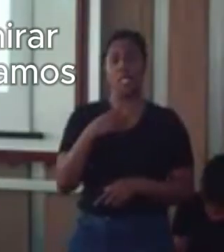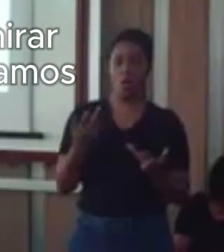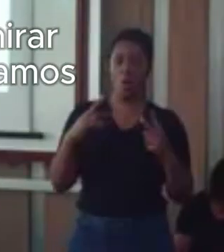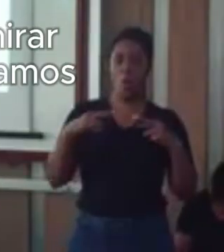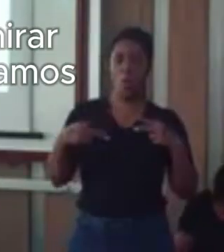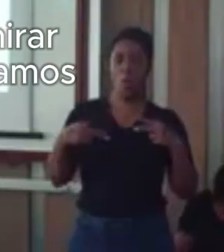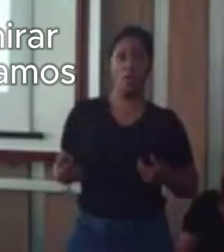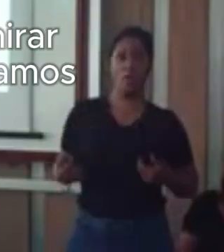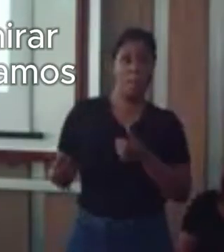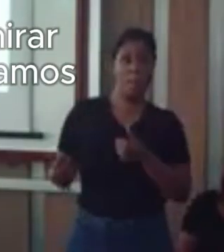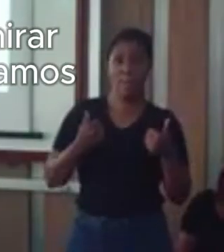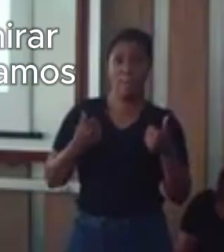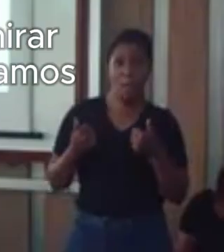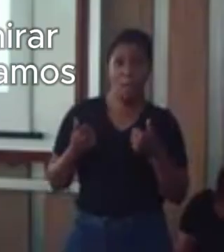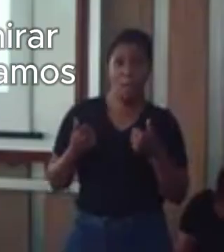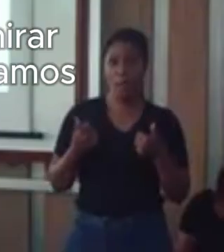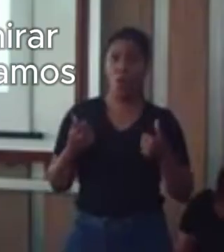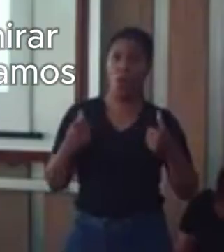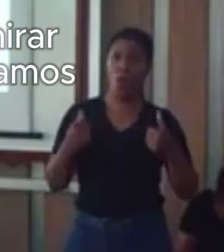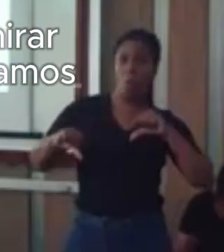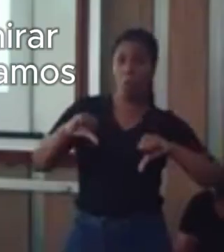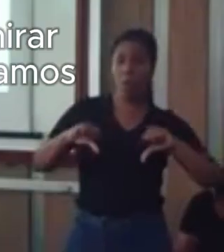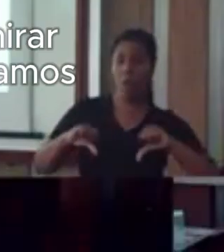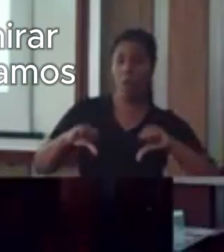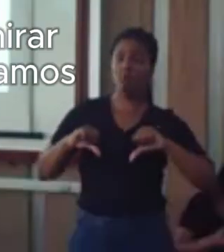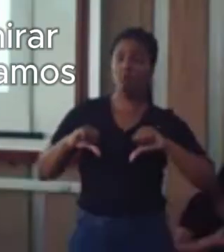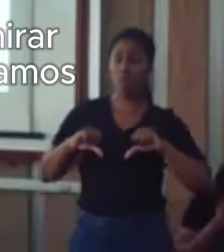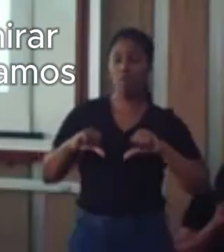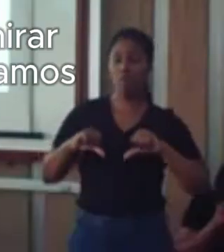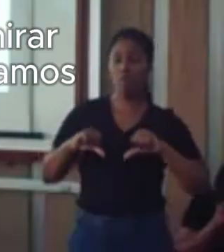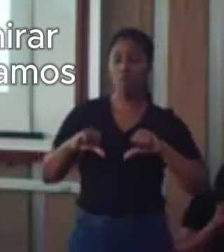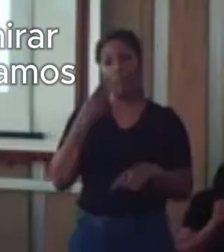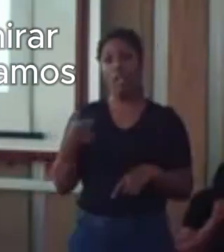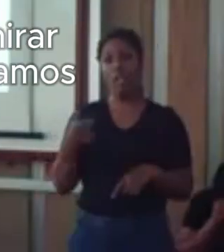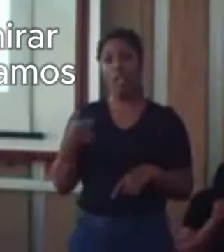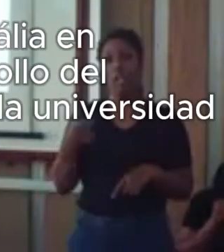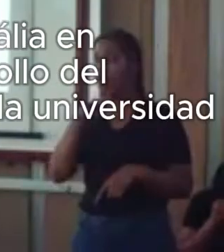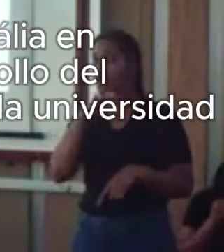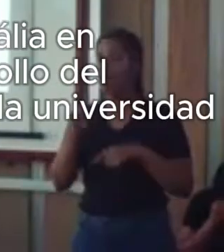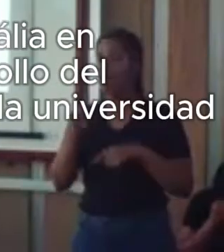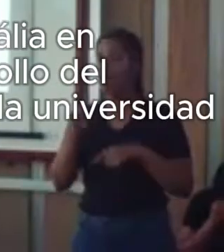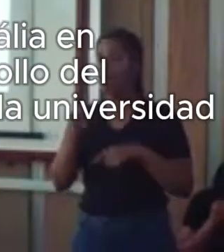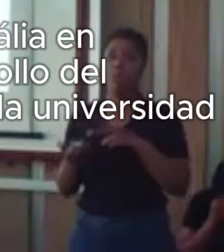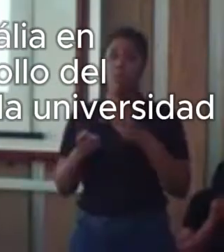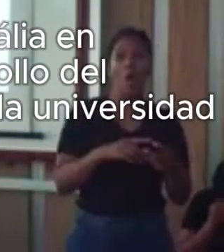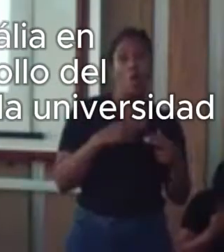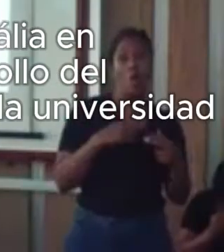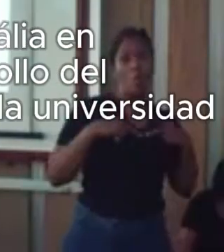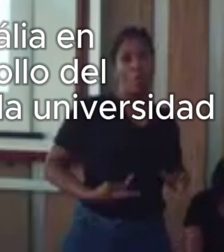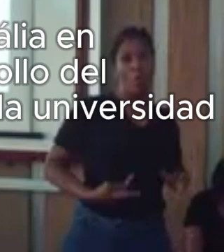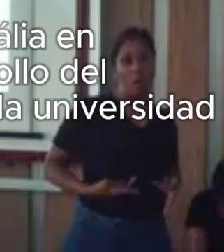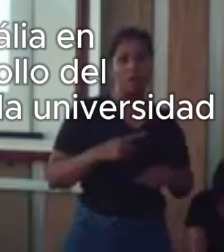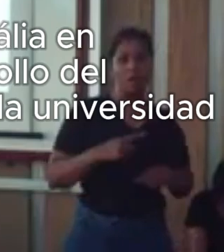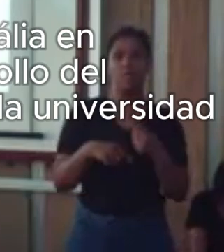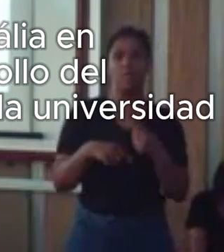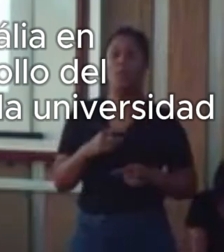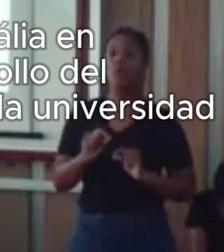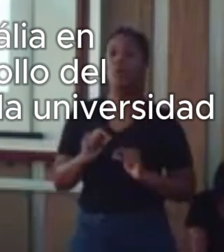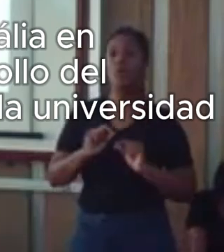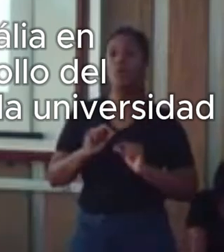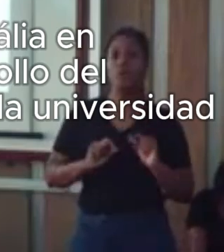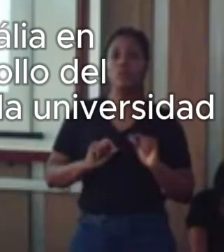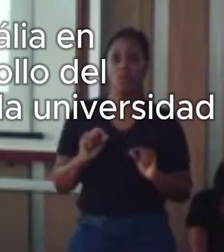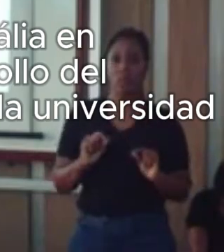passa basicamente aqui a passagem de animal para humano, e depois, a partir daqui, com a entrada do